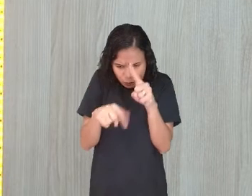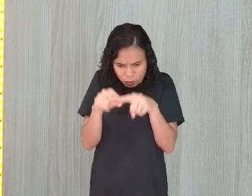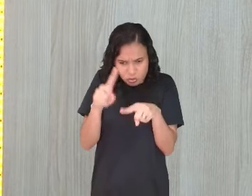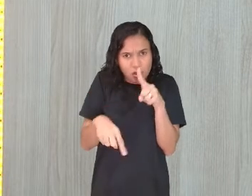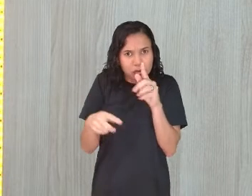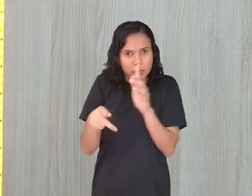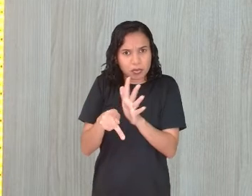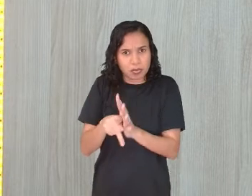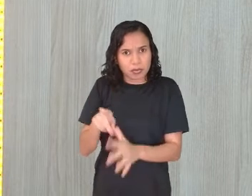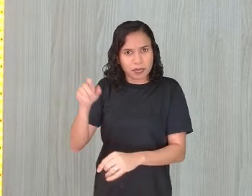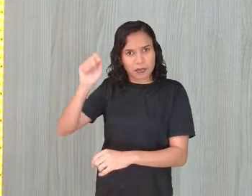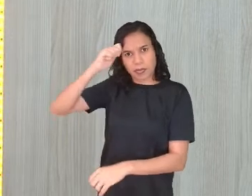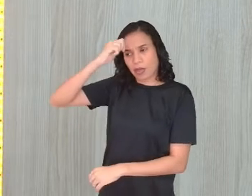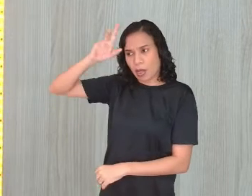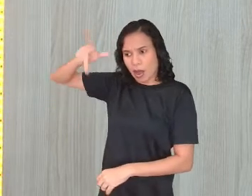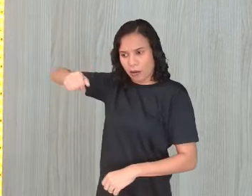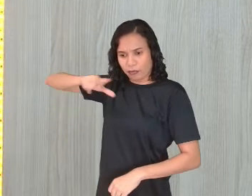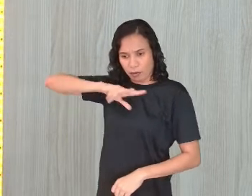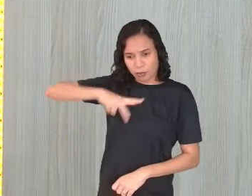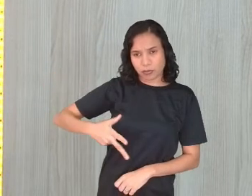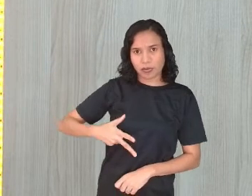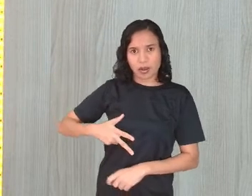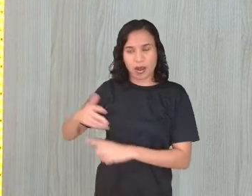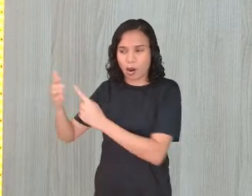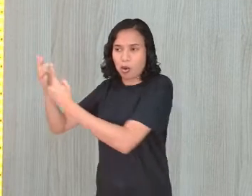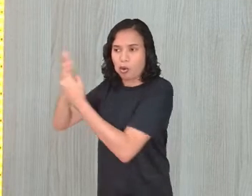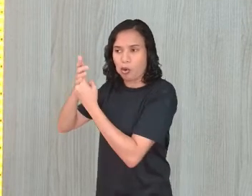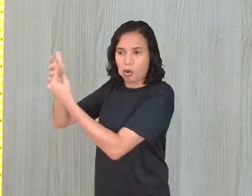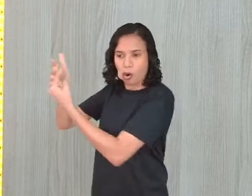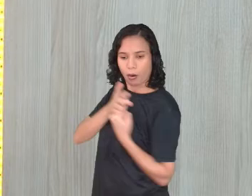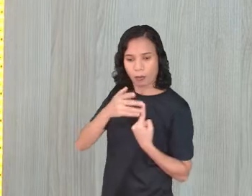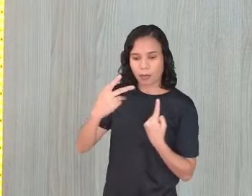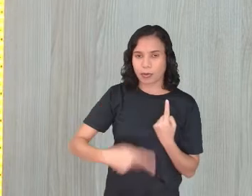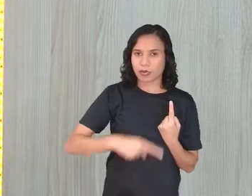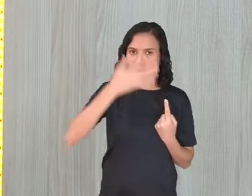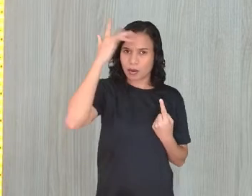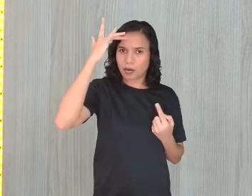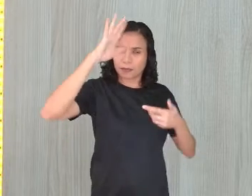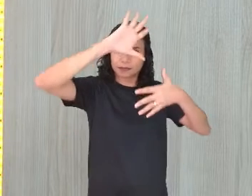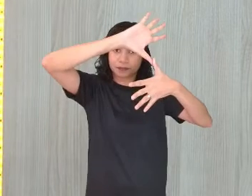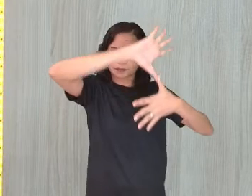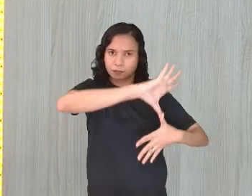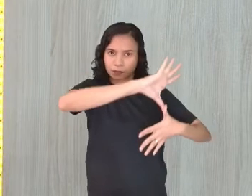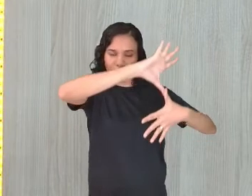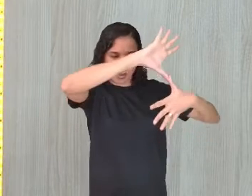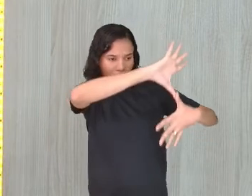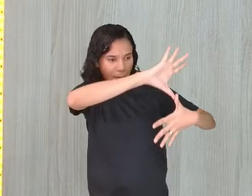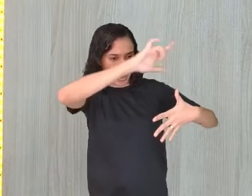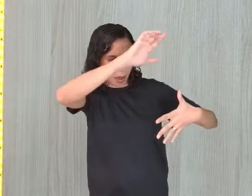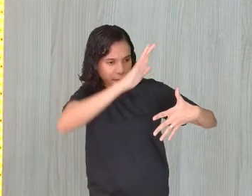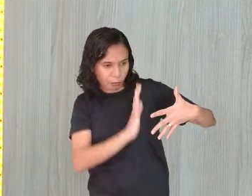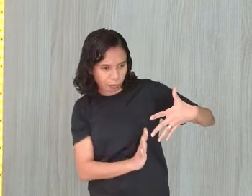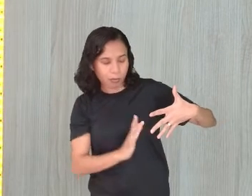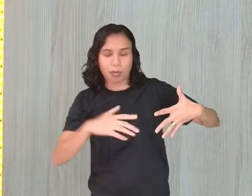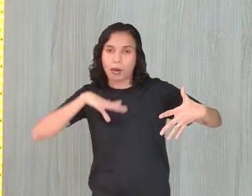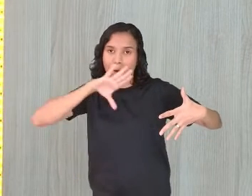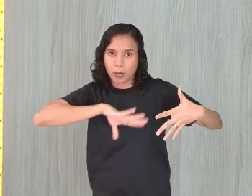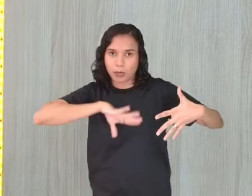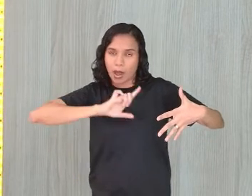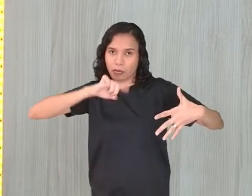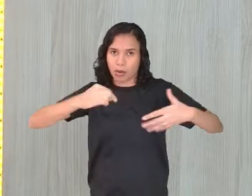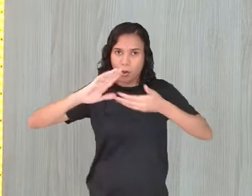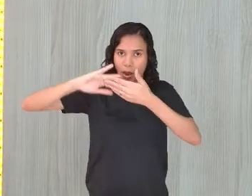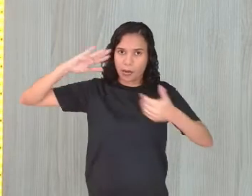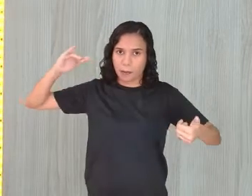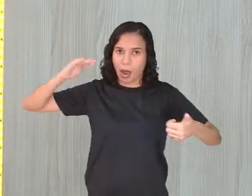e os portugueses, que trazem para as Américas, né, principalmente a América Portuguesa. Depois os espanhóis também entram nesse esquema,